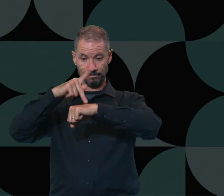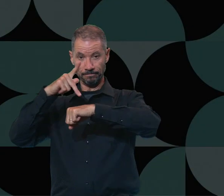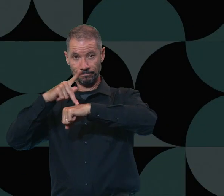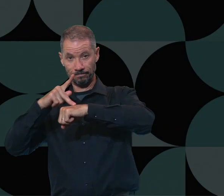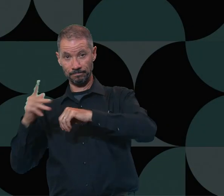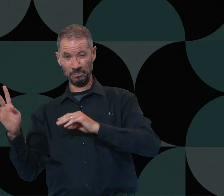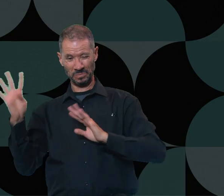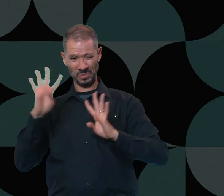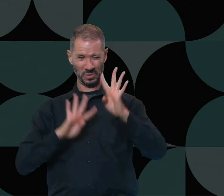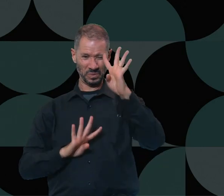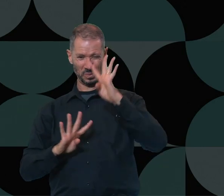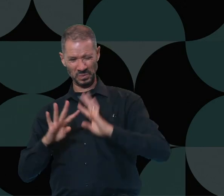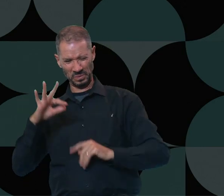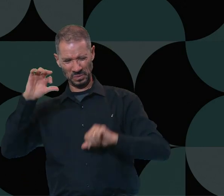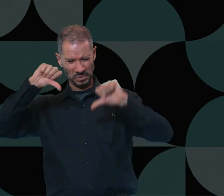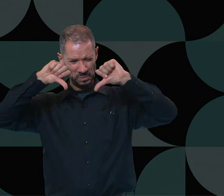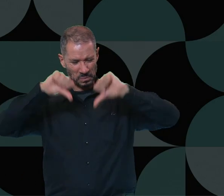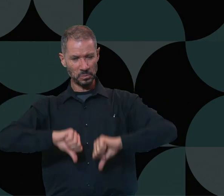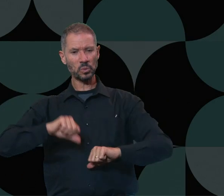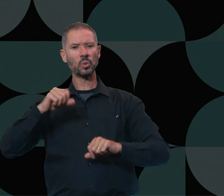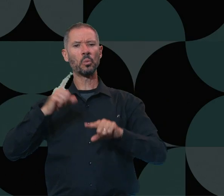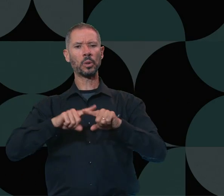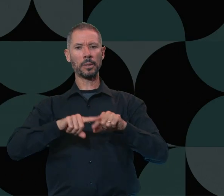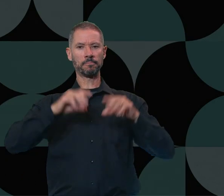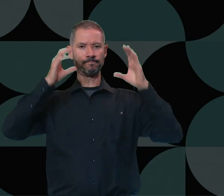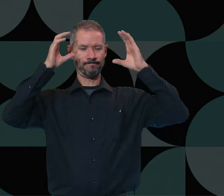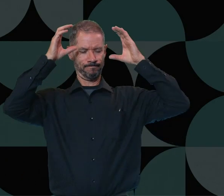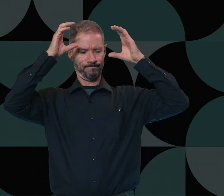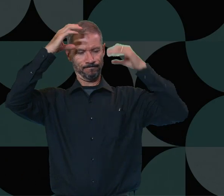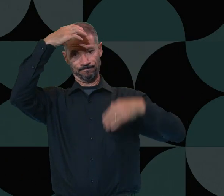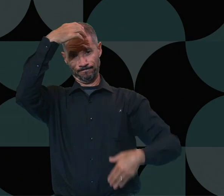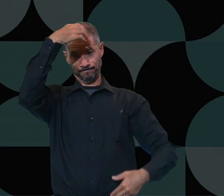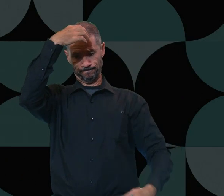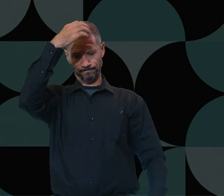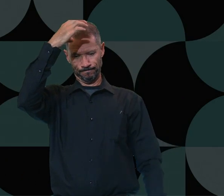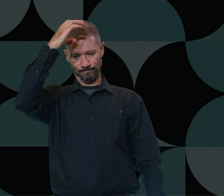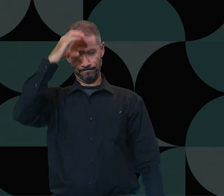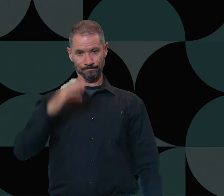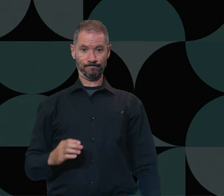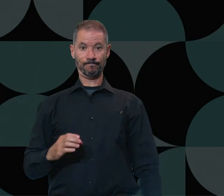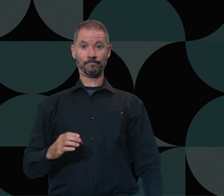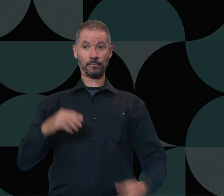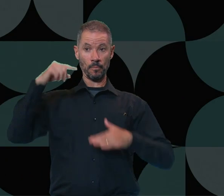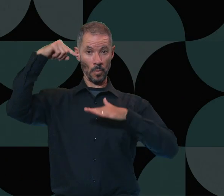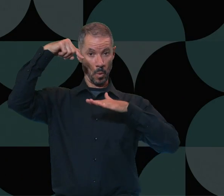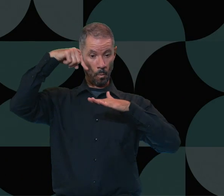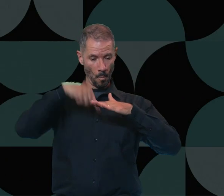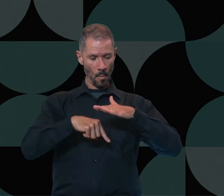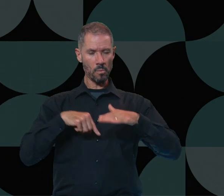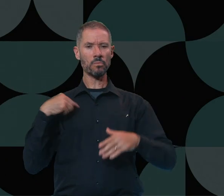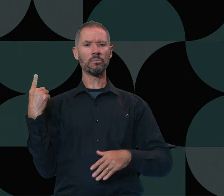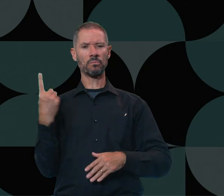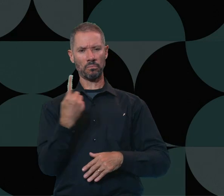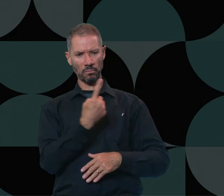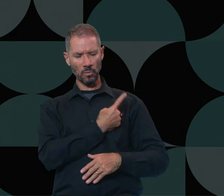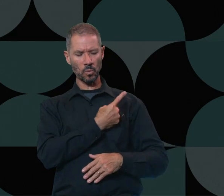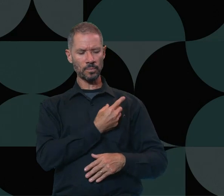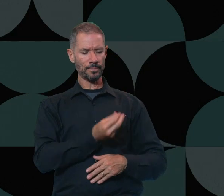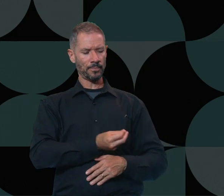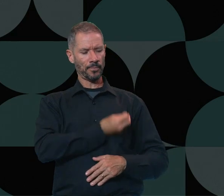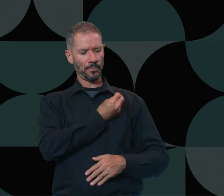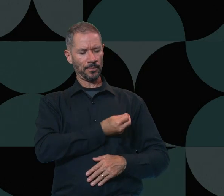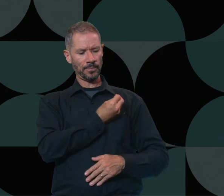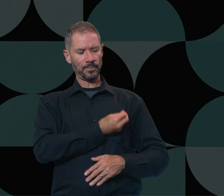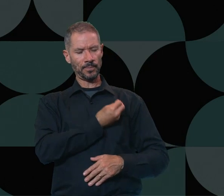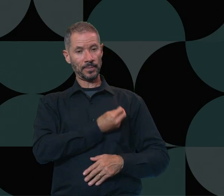credibilidade, elas doem mais porque elas afetam o nosso caráter. Aquilo que é mais profundo em nós. Mexem com áreas da vida que